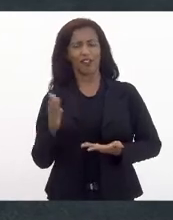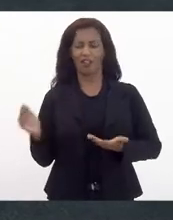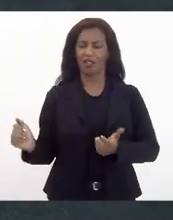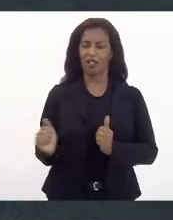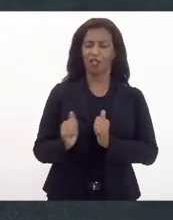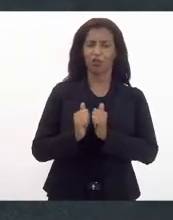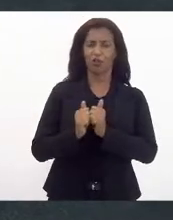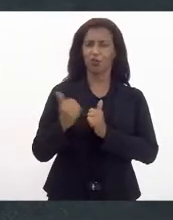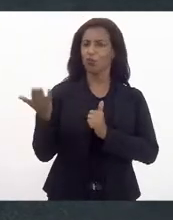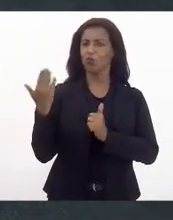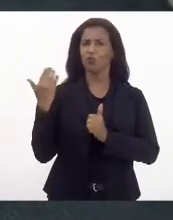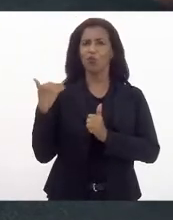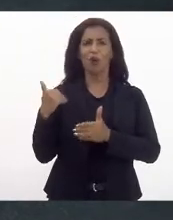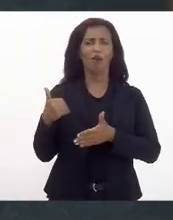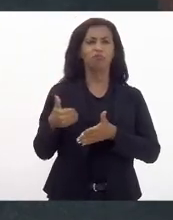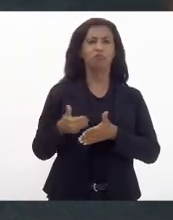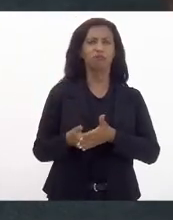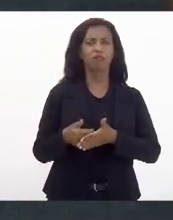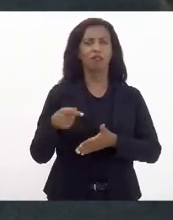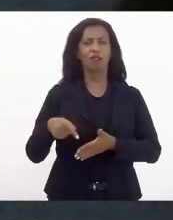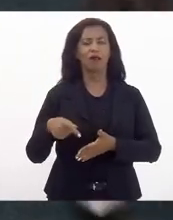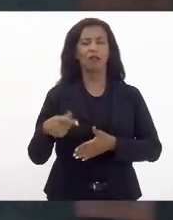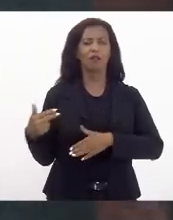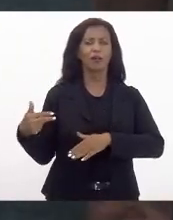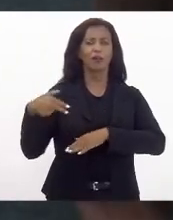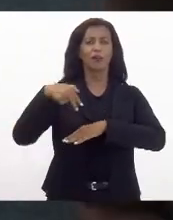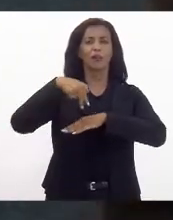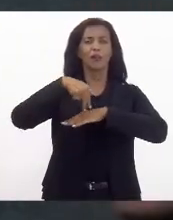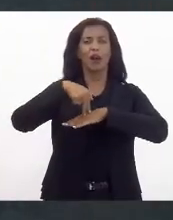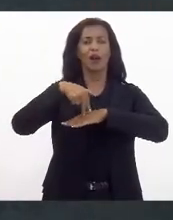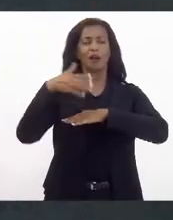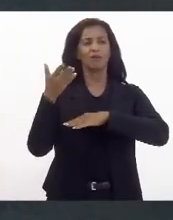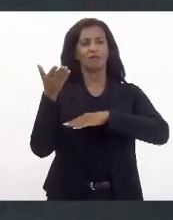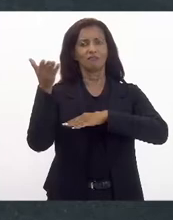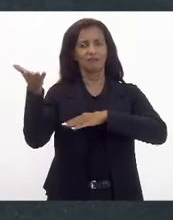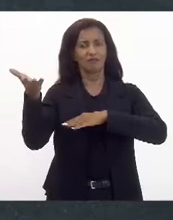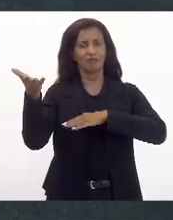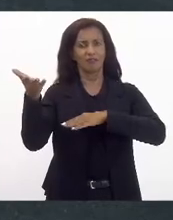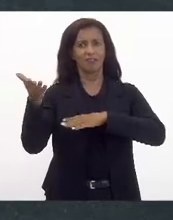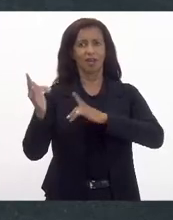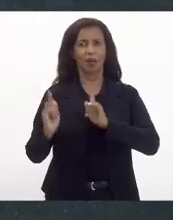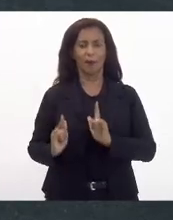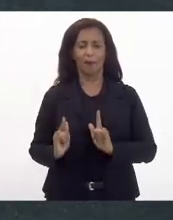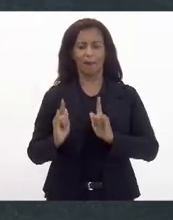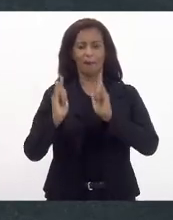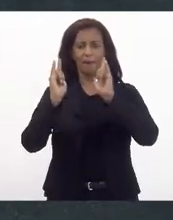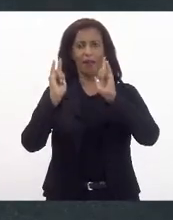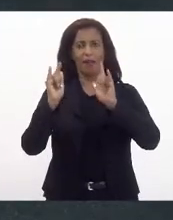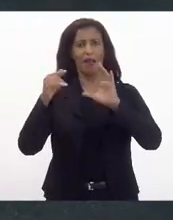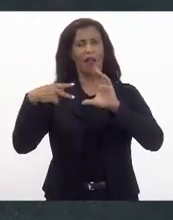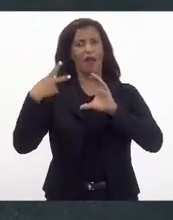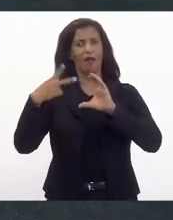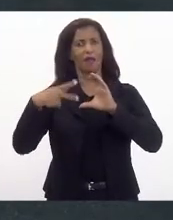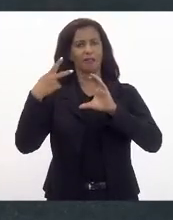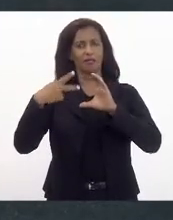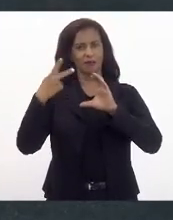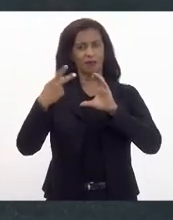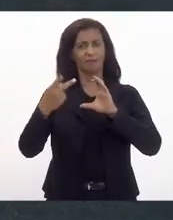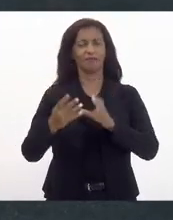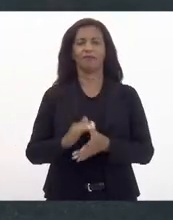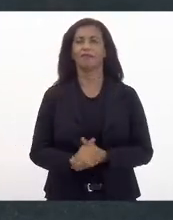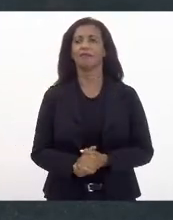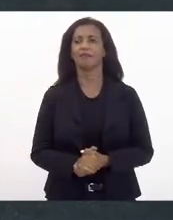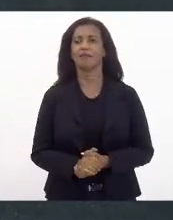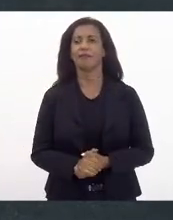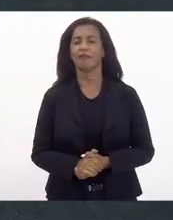mais recentemente no palanque em frente à Câmara de Vereadores